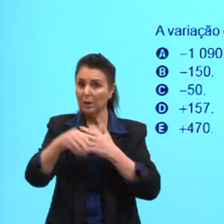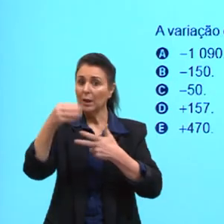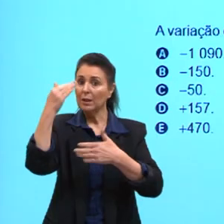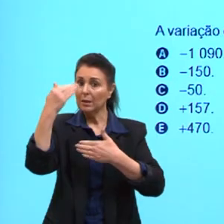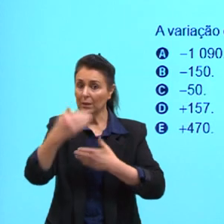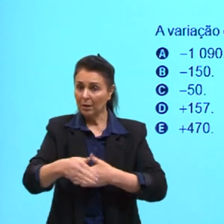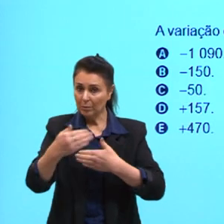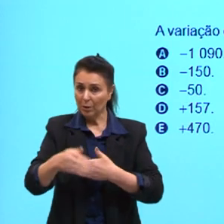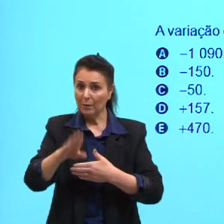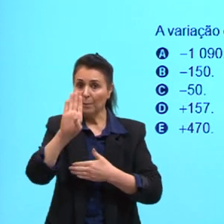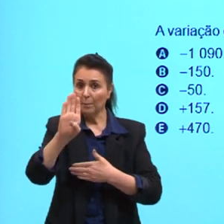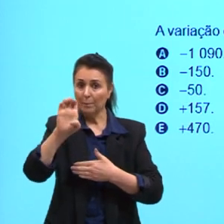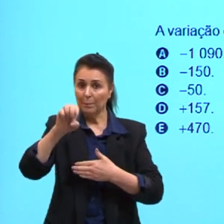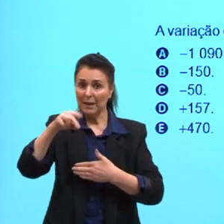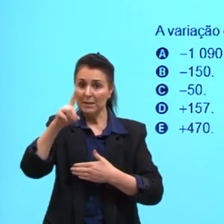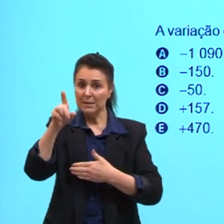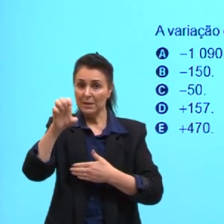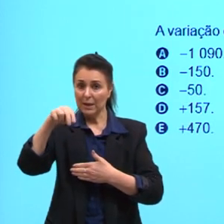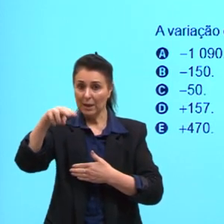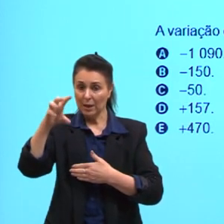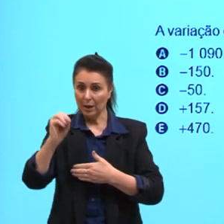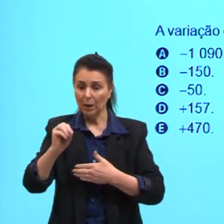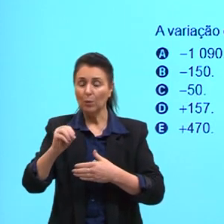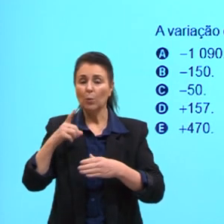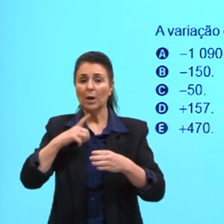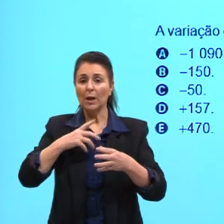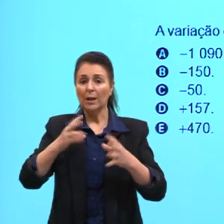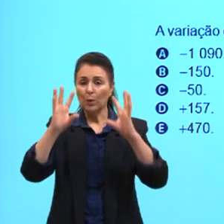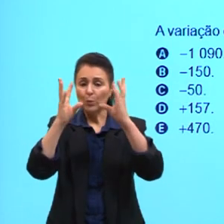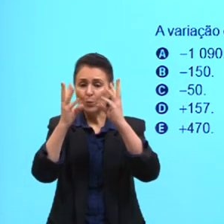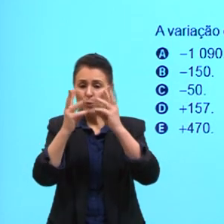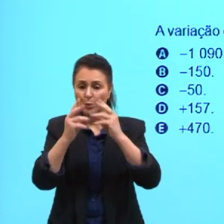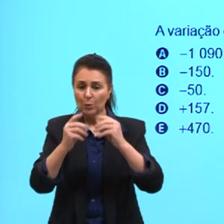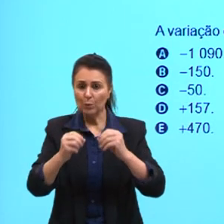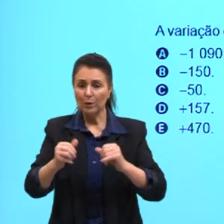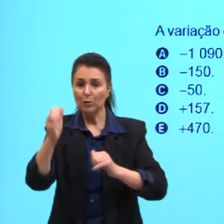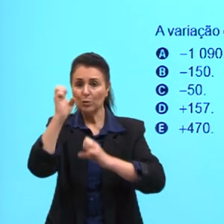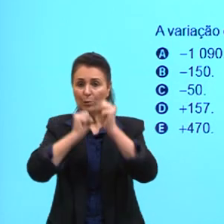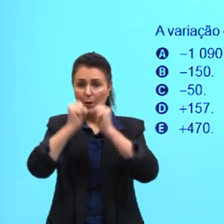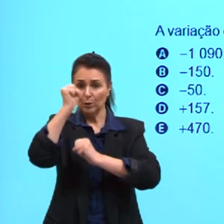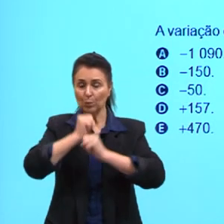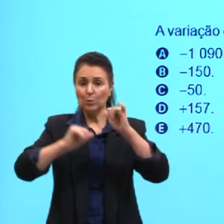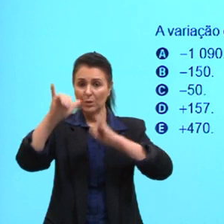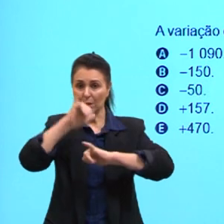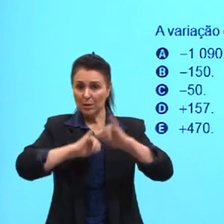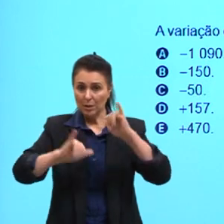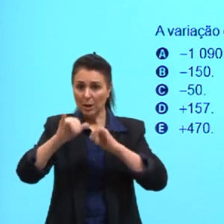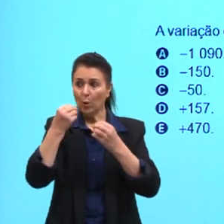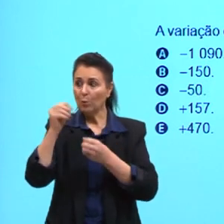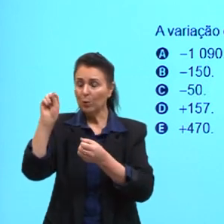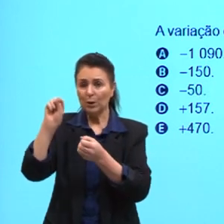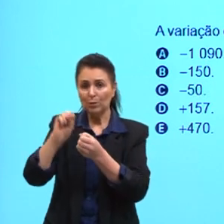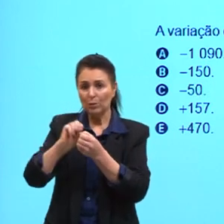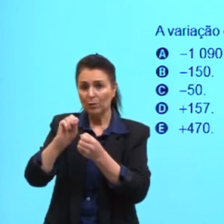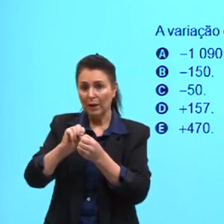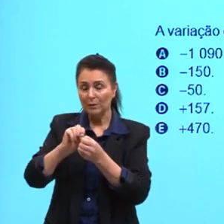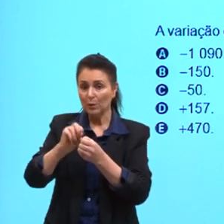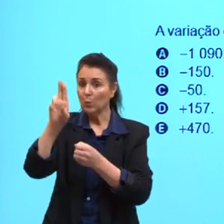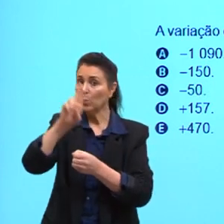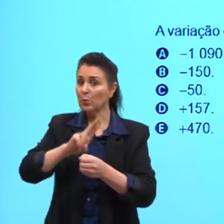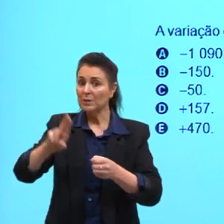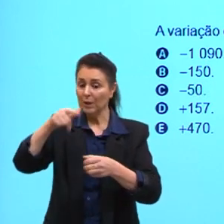o benzeno um importante solvente para a indústria química é obtido industrialmente pela destilação do